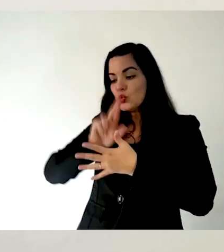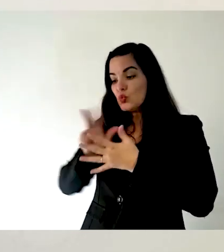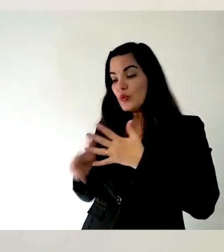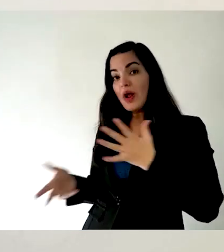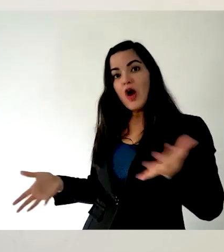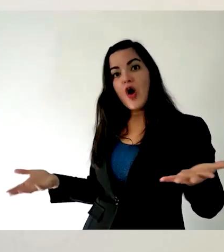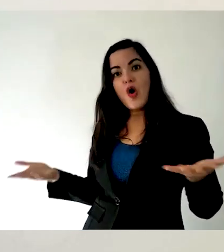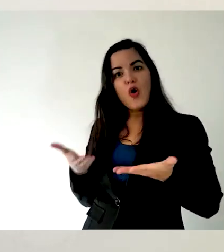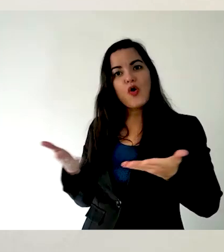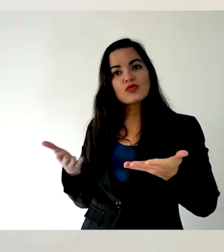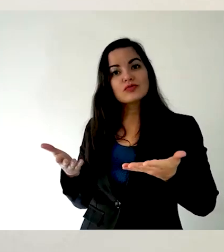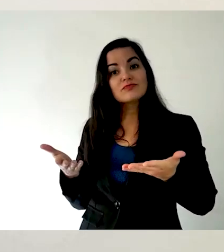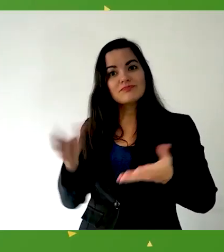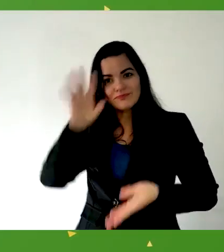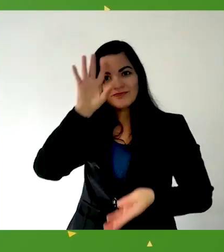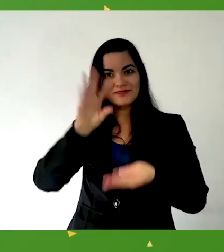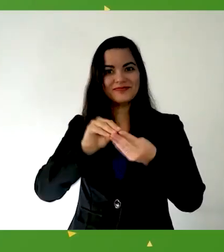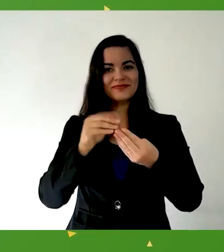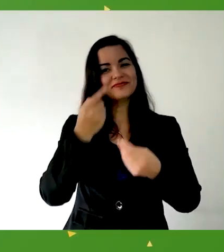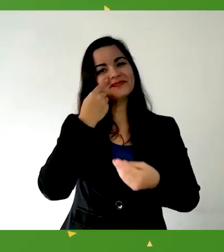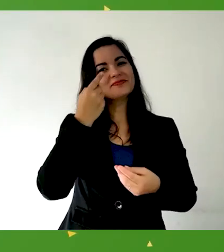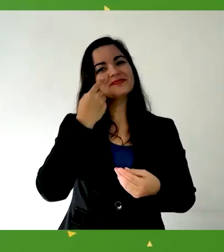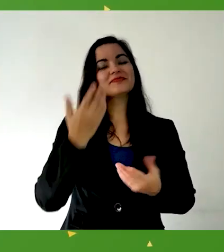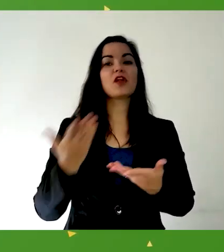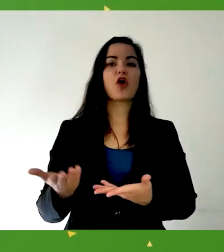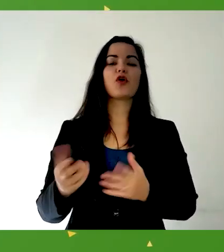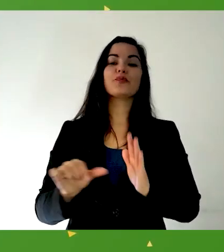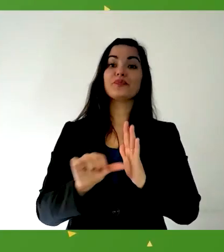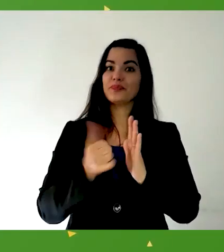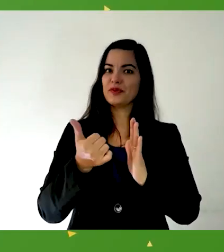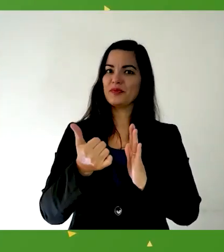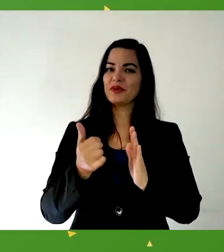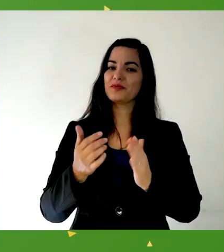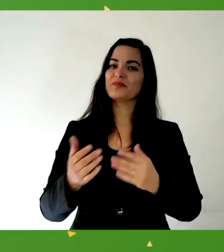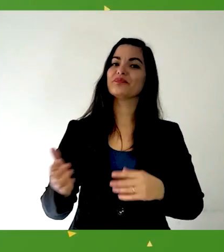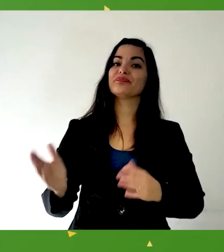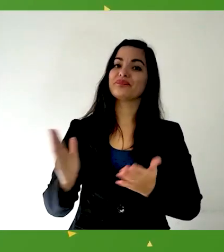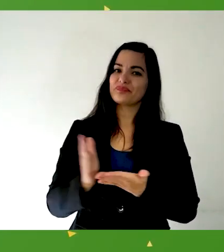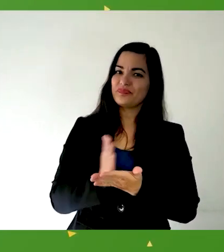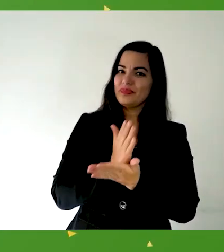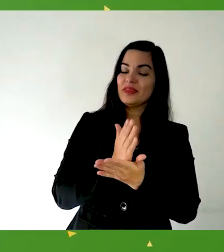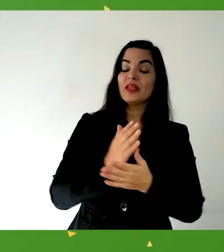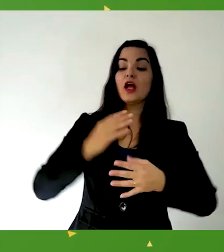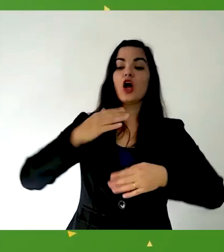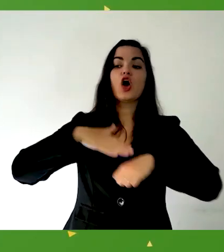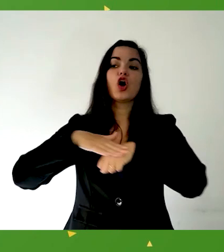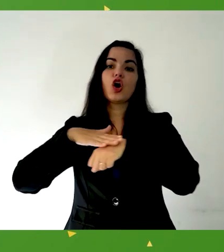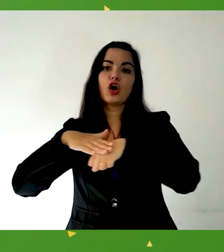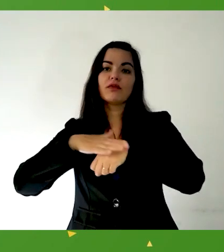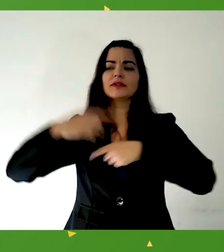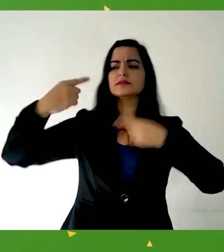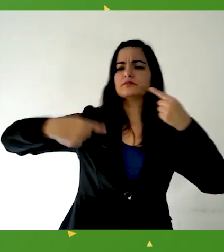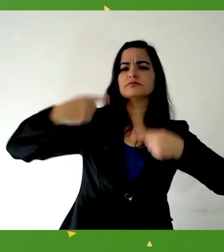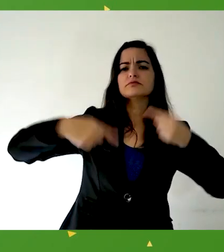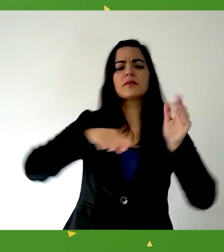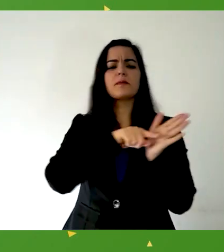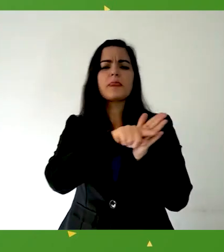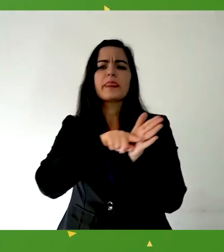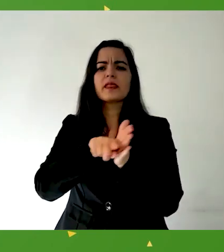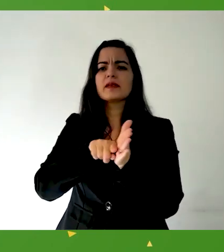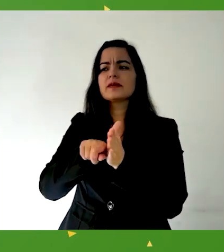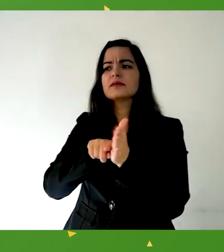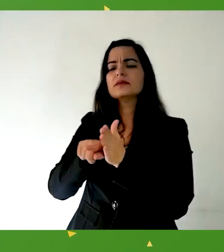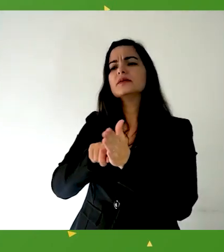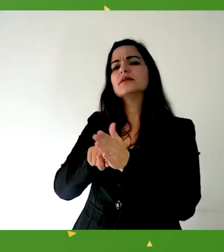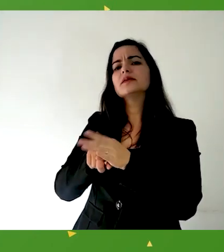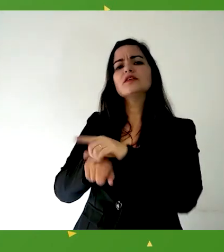tal? Vamos sintetizar tudo isso? Então, a primeira parte é conversar, é discutir e